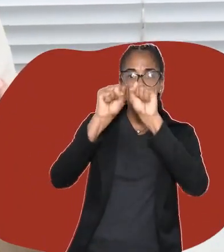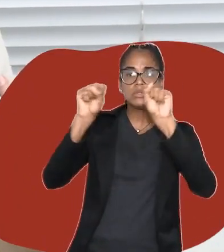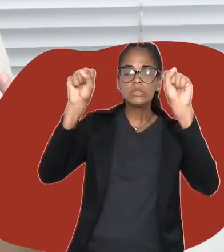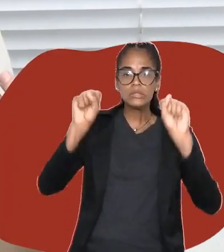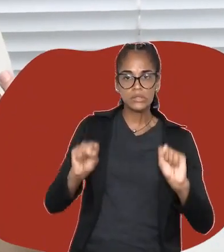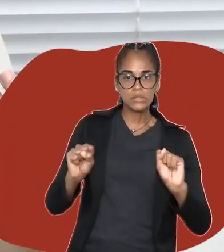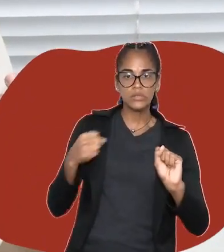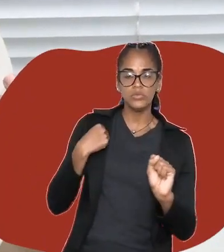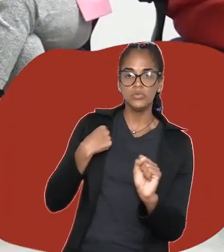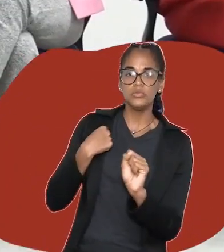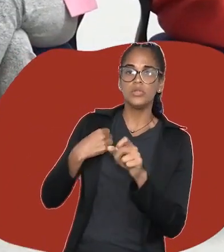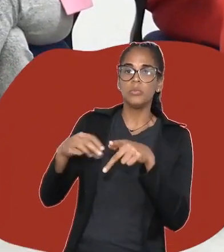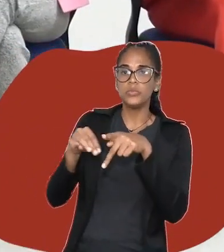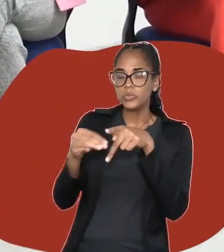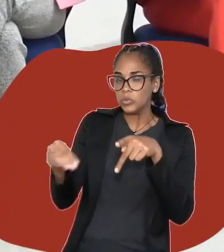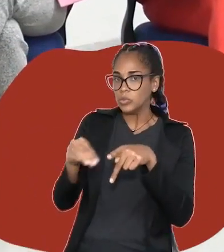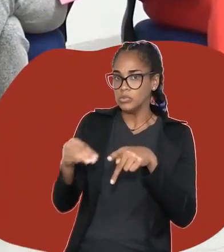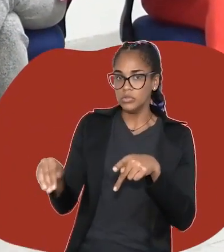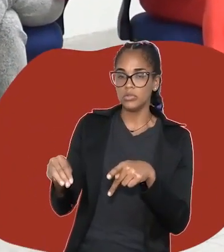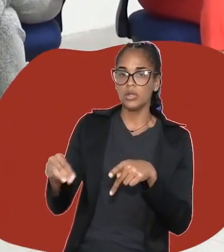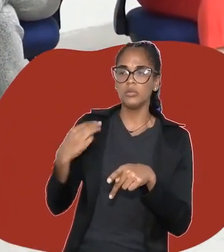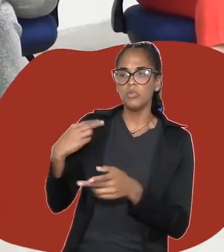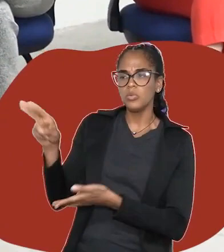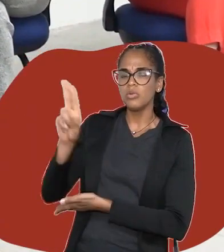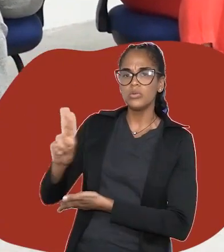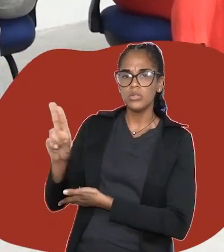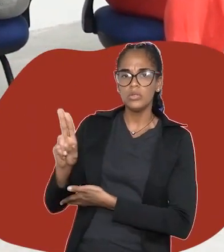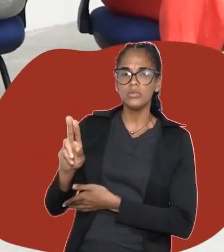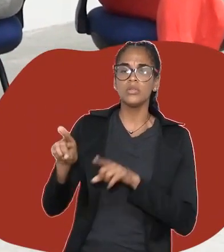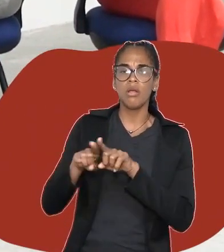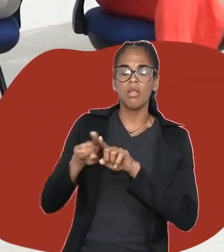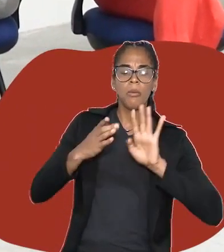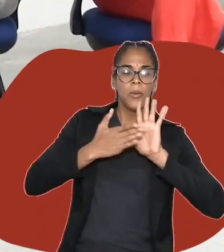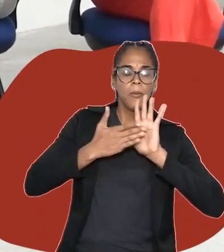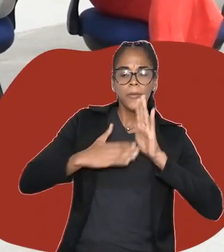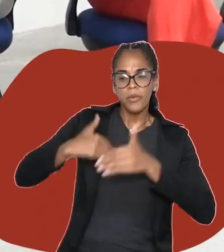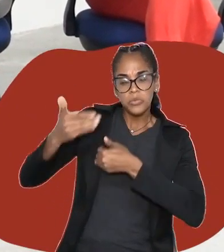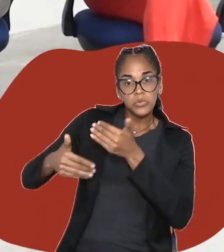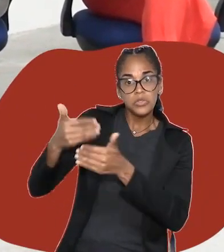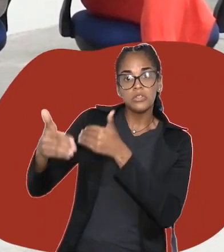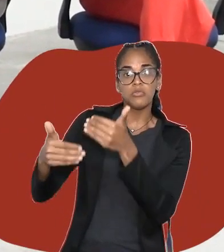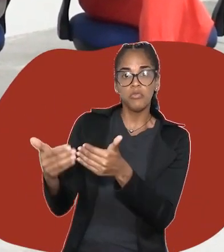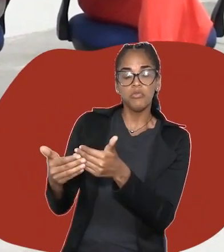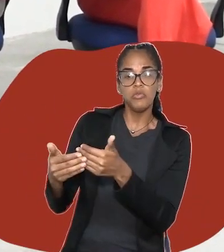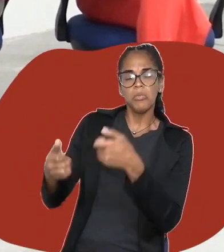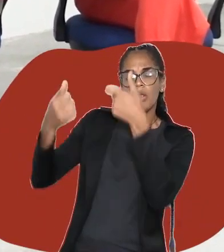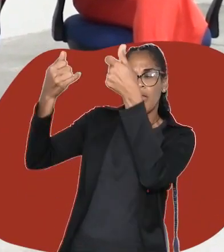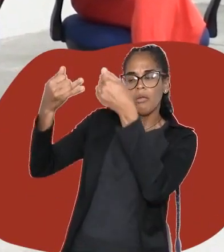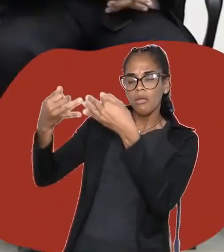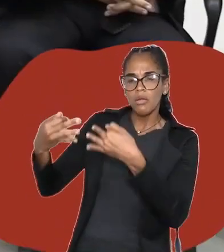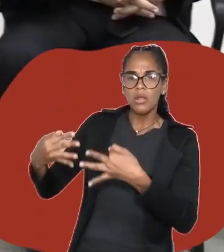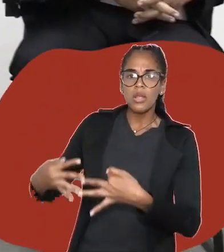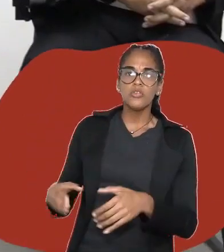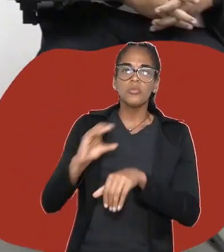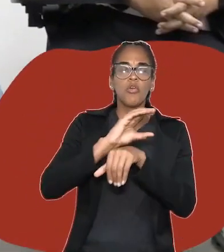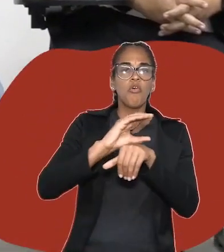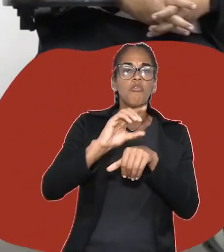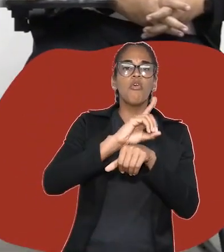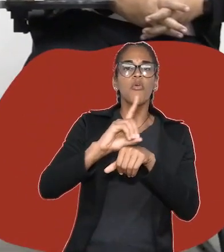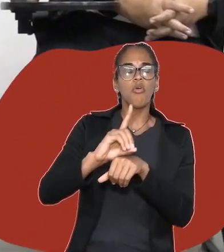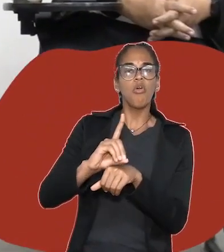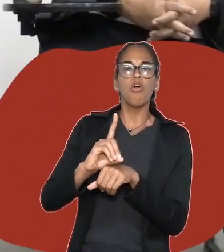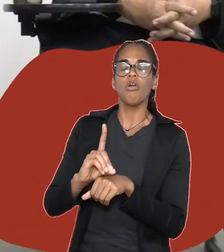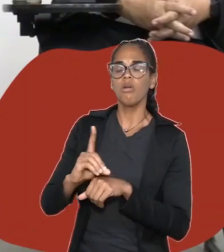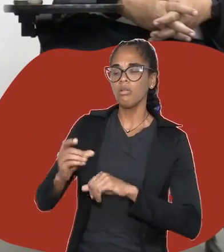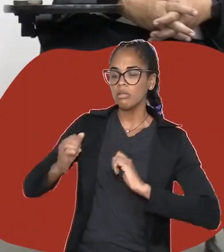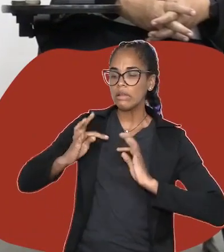relação aos sistemas operacionais do MPP em uso atualmente e os programas em desenvolvimento, através das